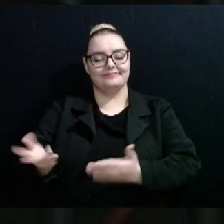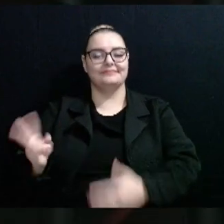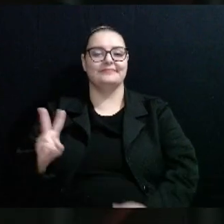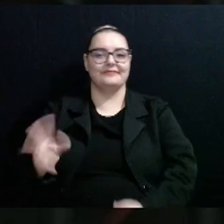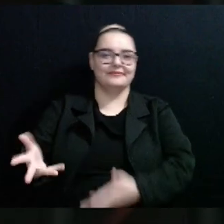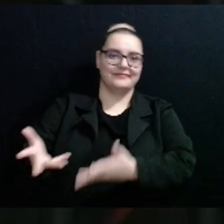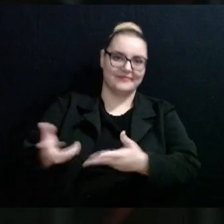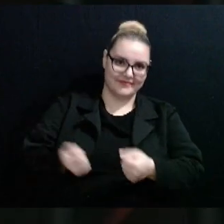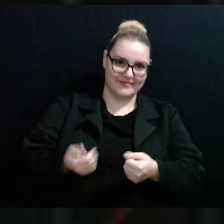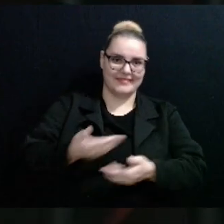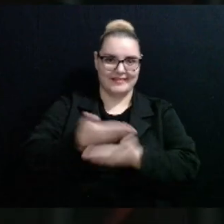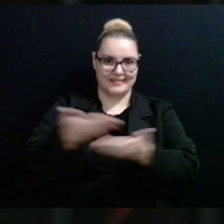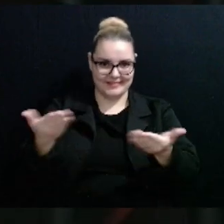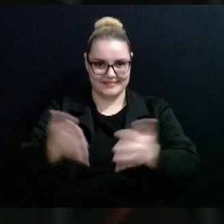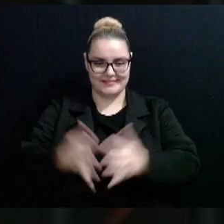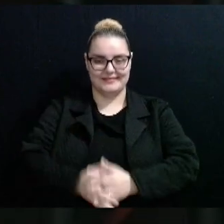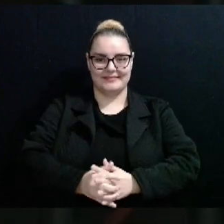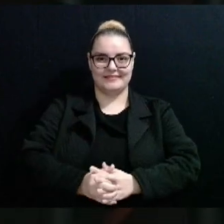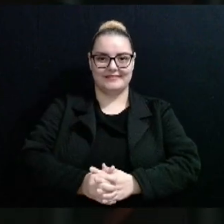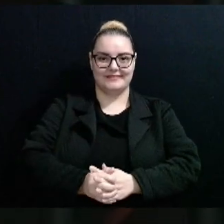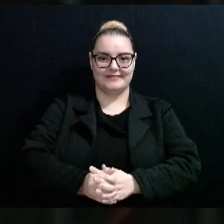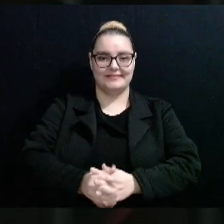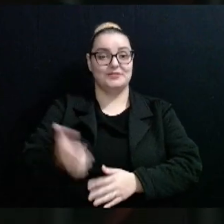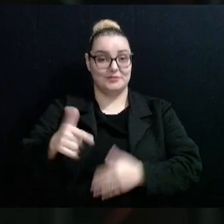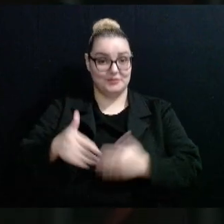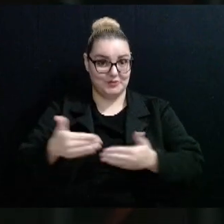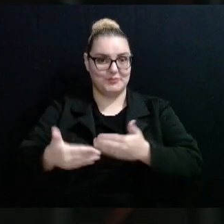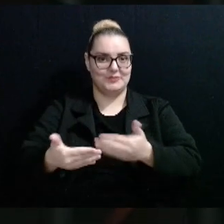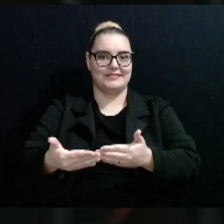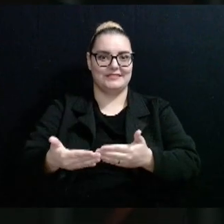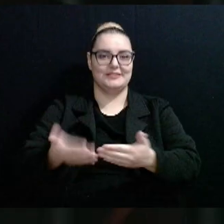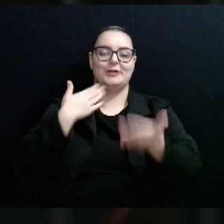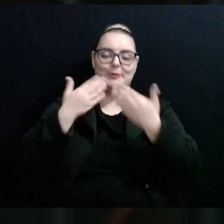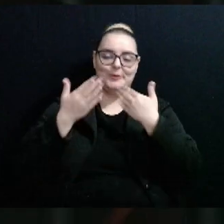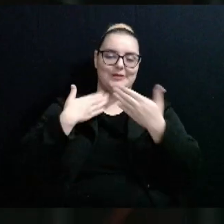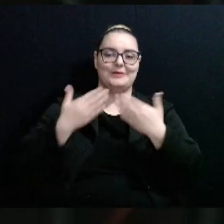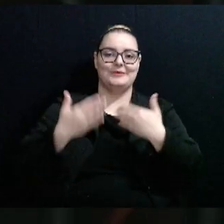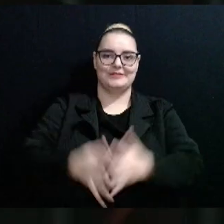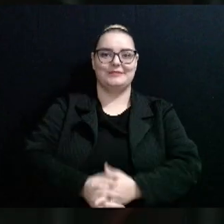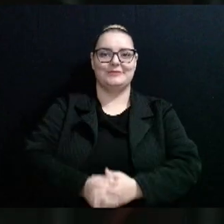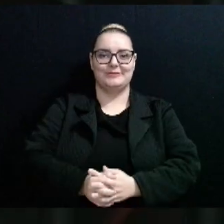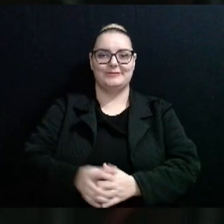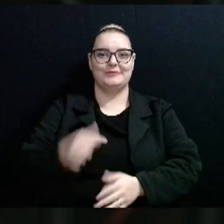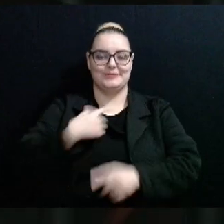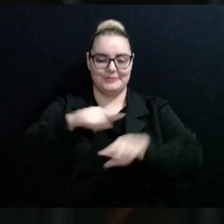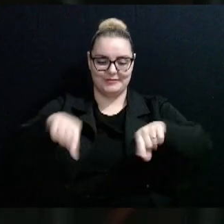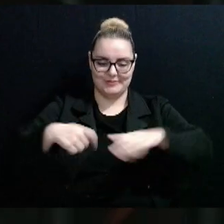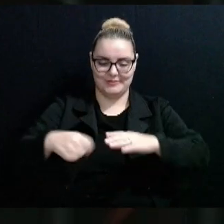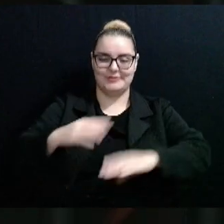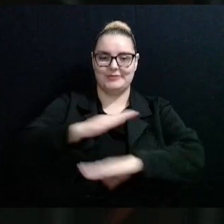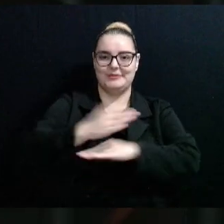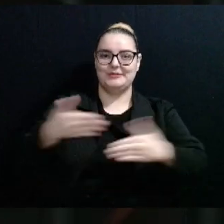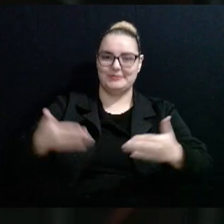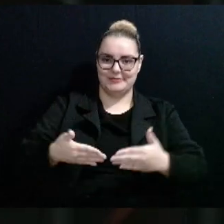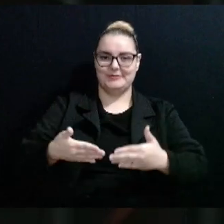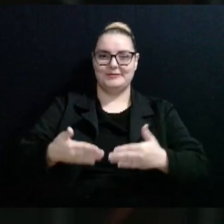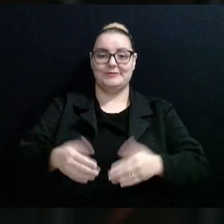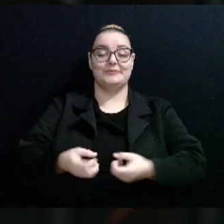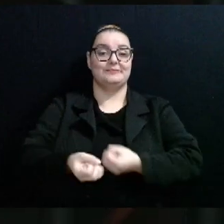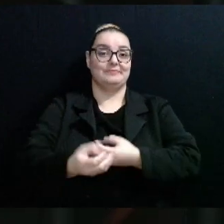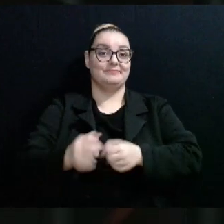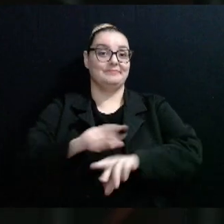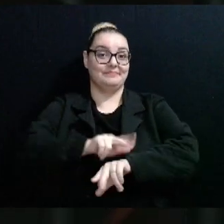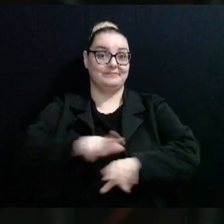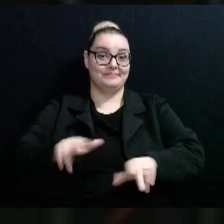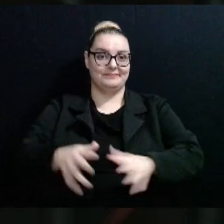você e vamos dar sequência a esse bate-papo do nosso Estúdio Câmara de hoje com muita informação.